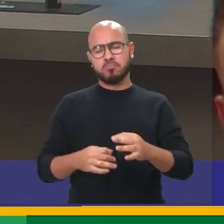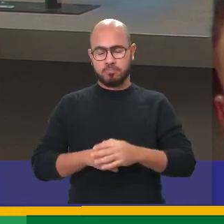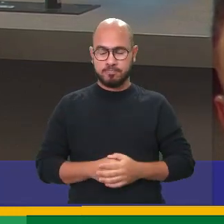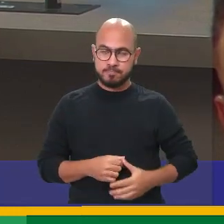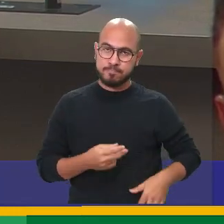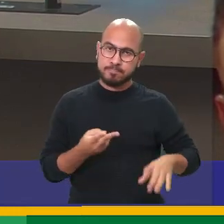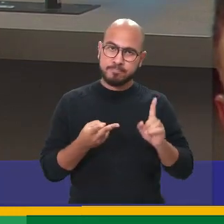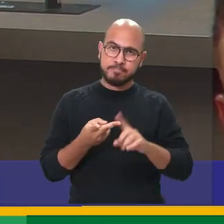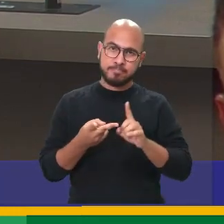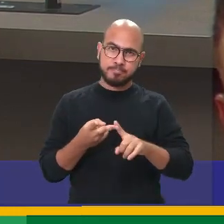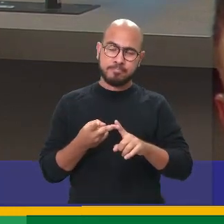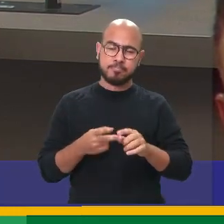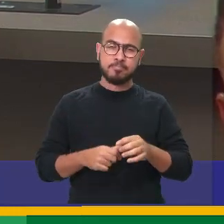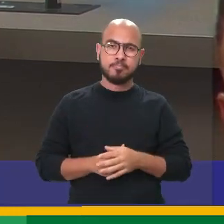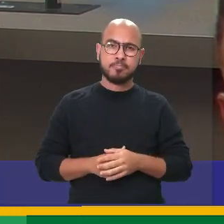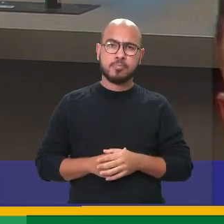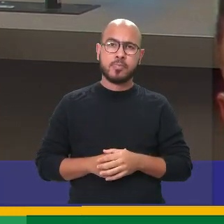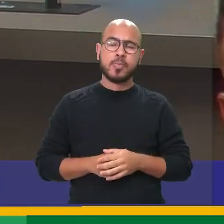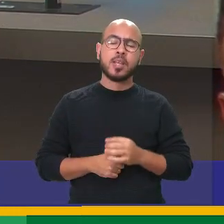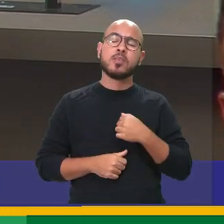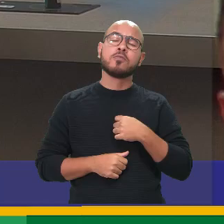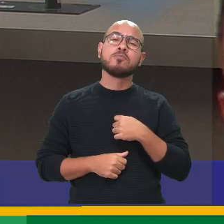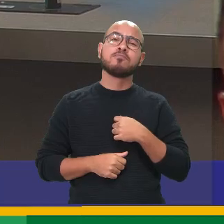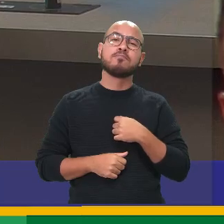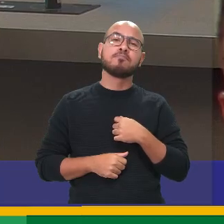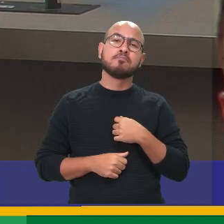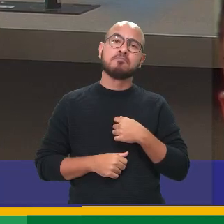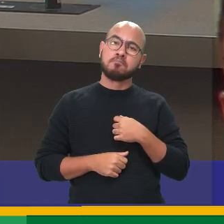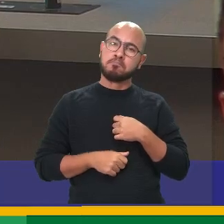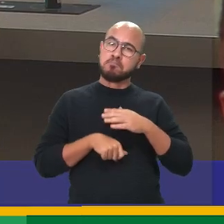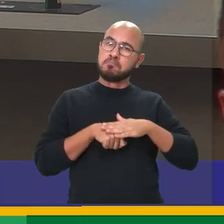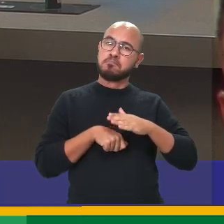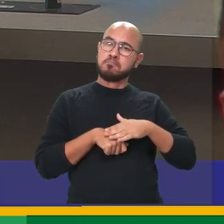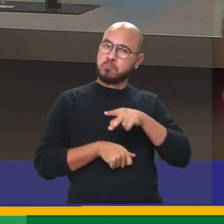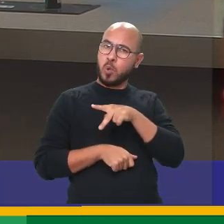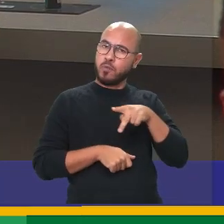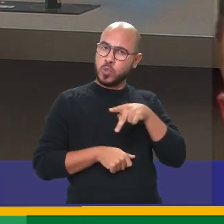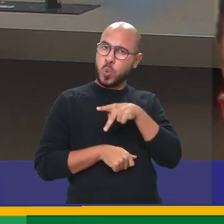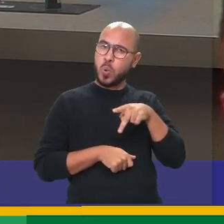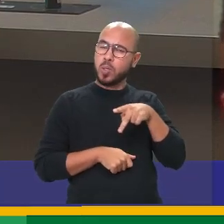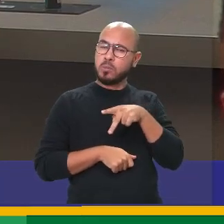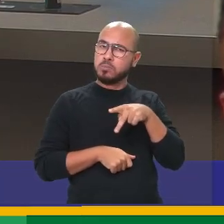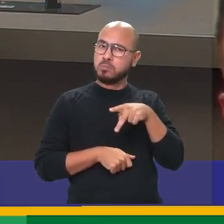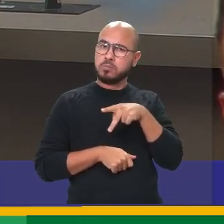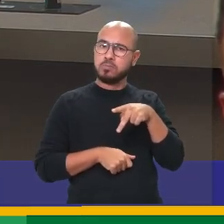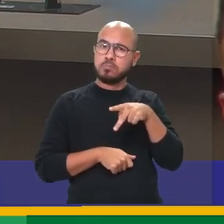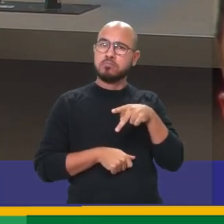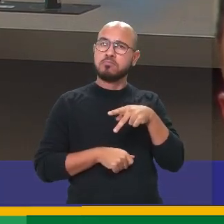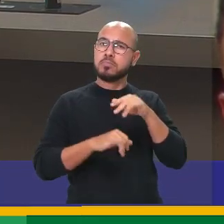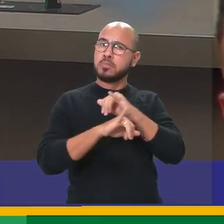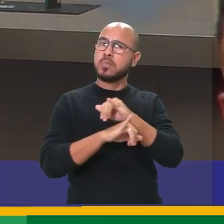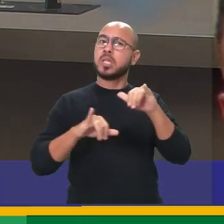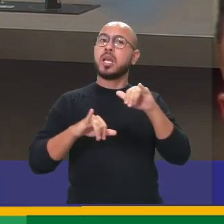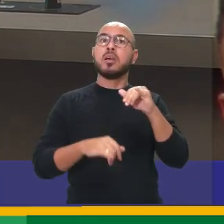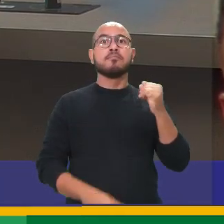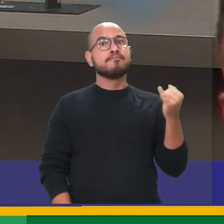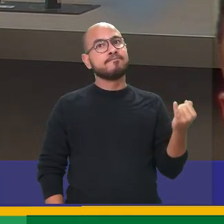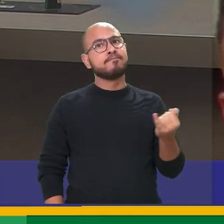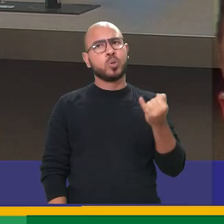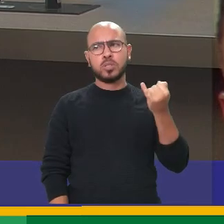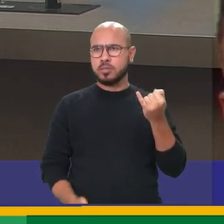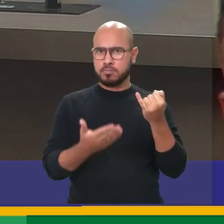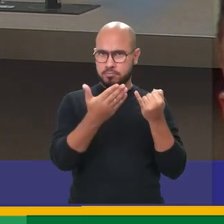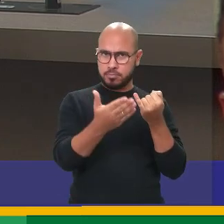a aspecto eu quero aqui como professora dizer que é fundamental Líder